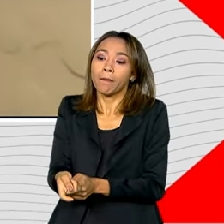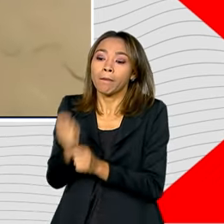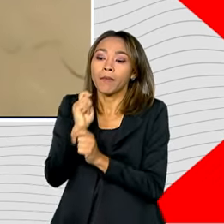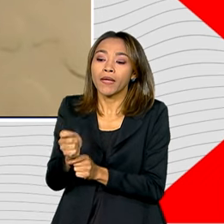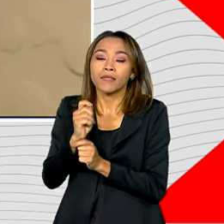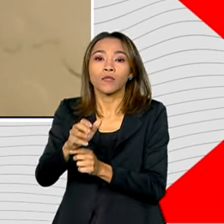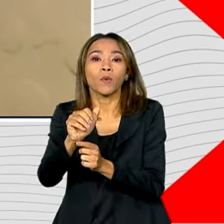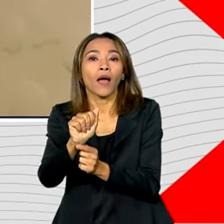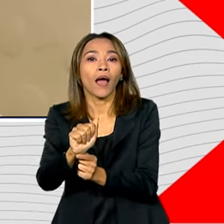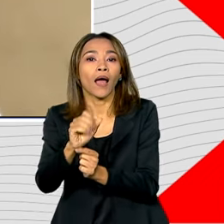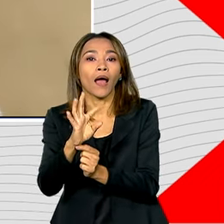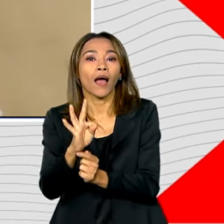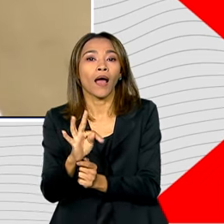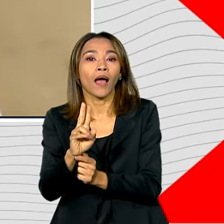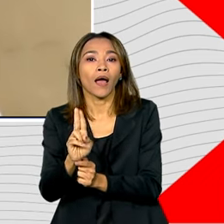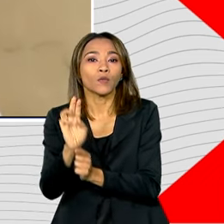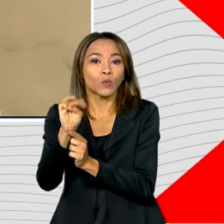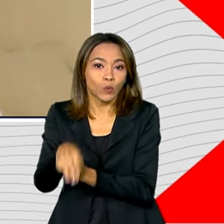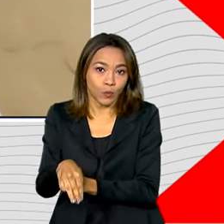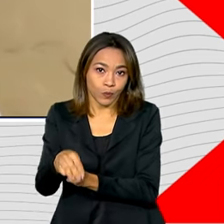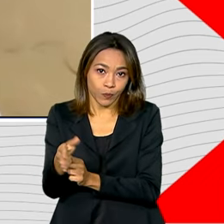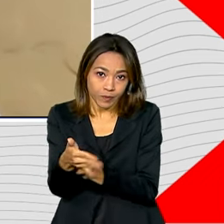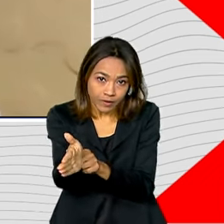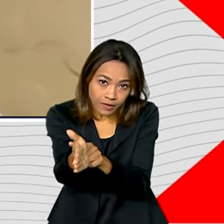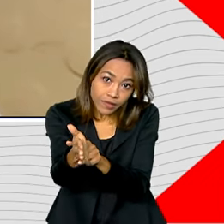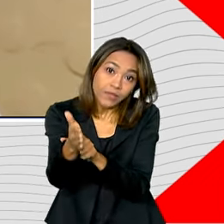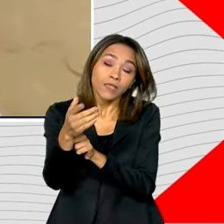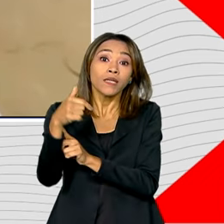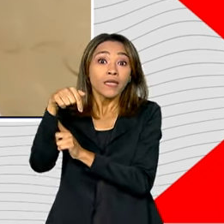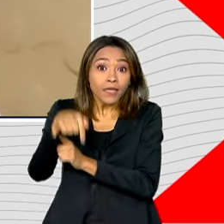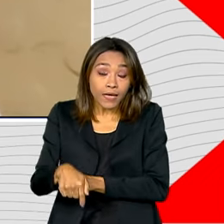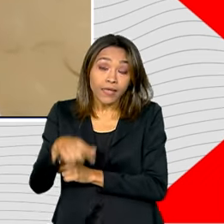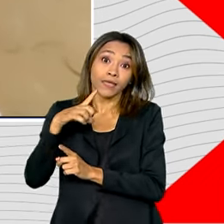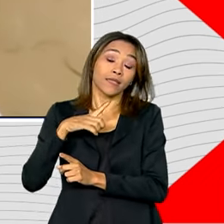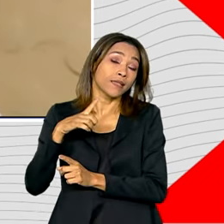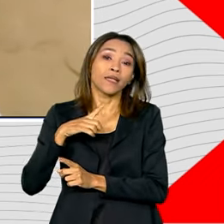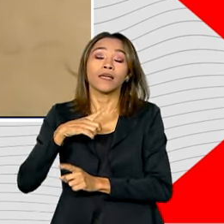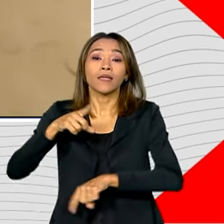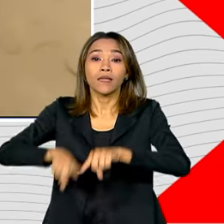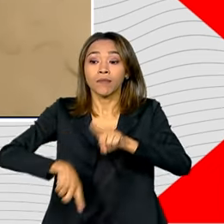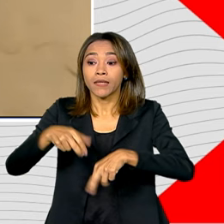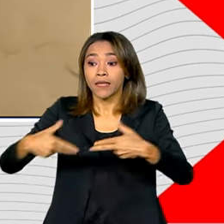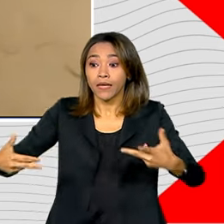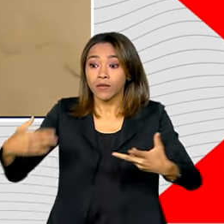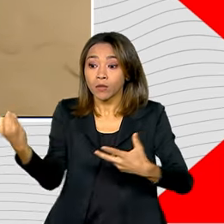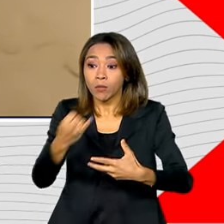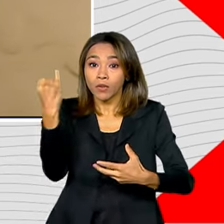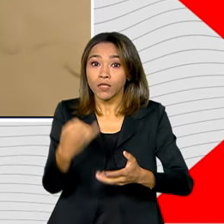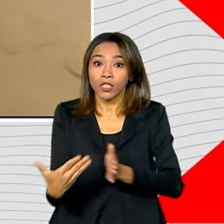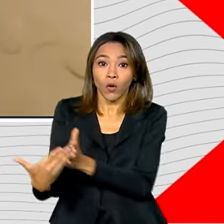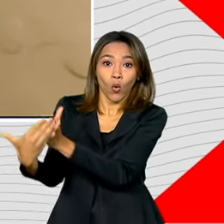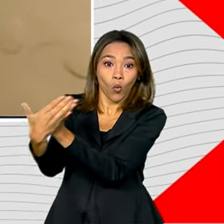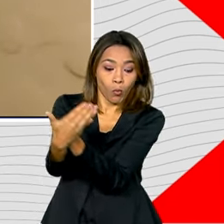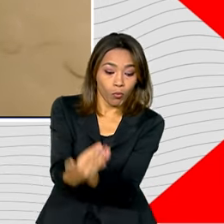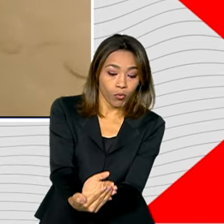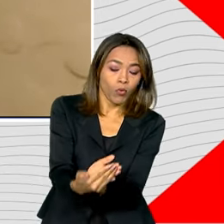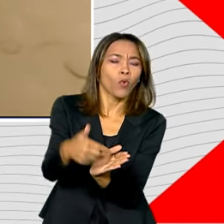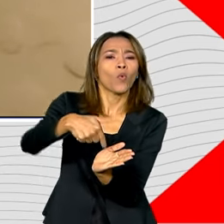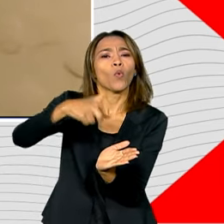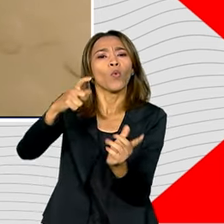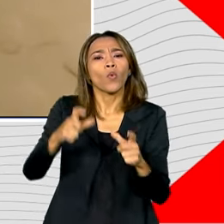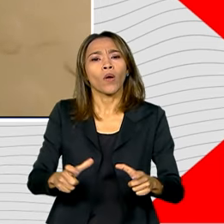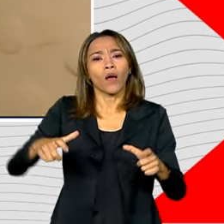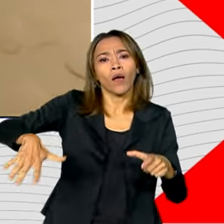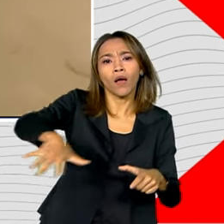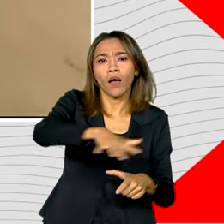aqui existe um equipamento extremamente importante para essa cadeia da pesca do atum, que é o terminal pesqueiro Potiguar, que começou